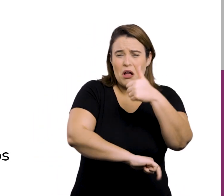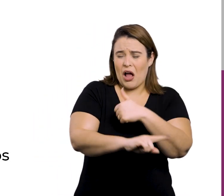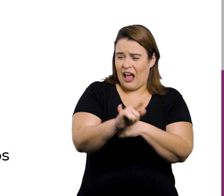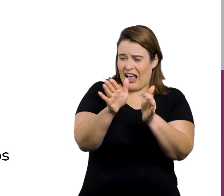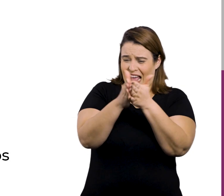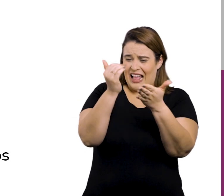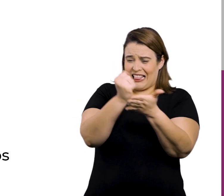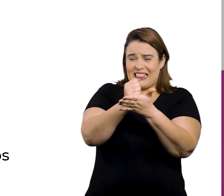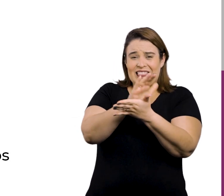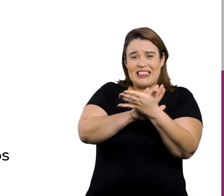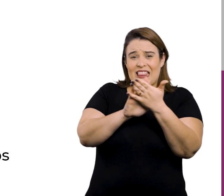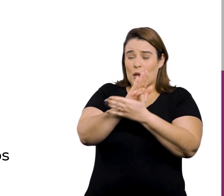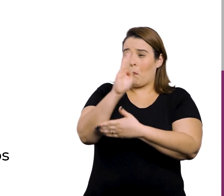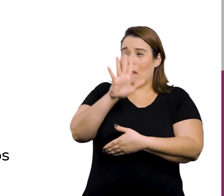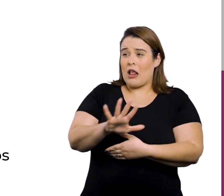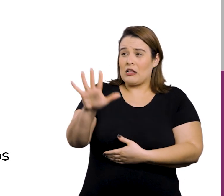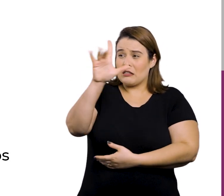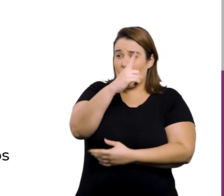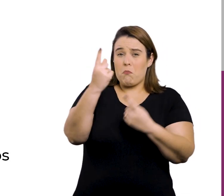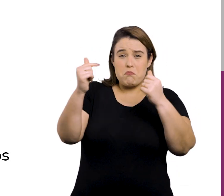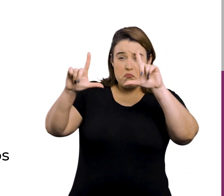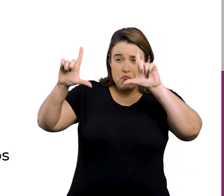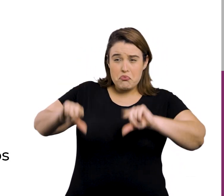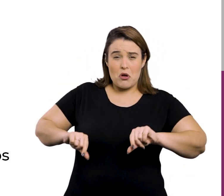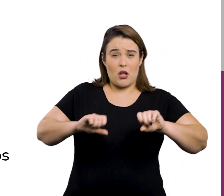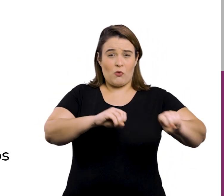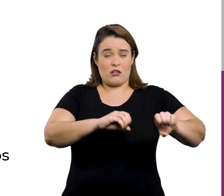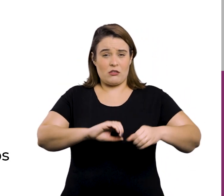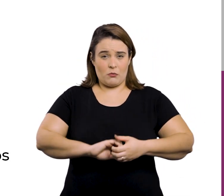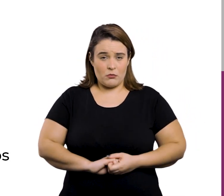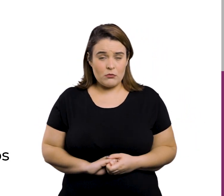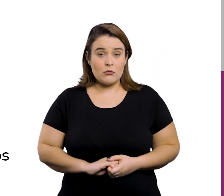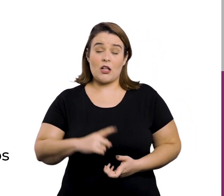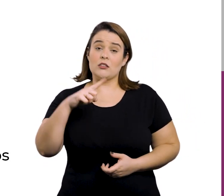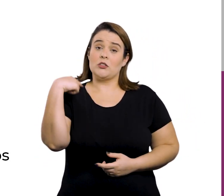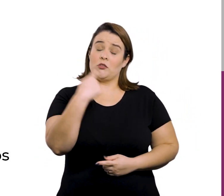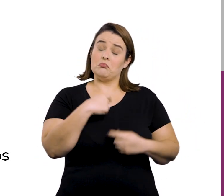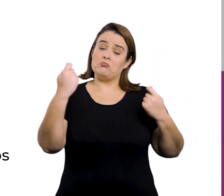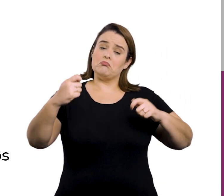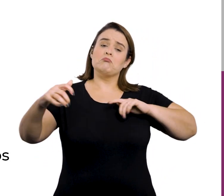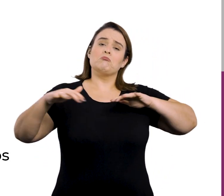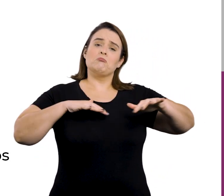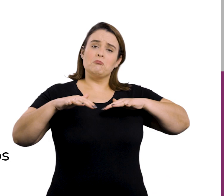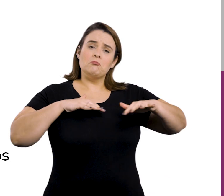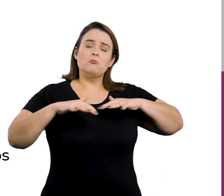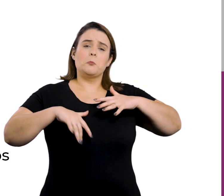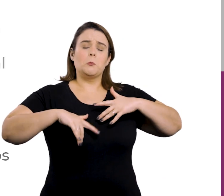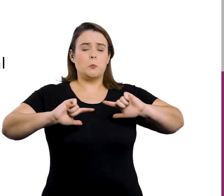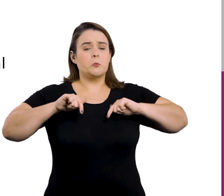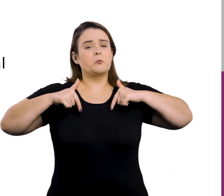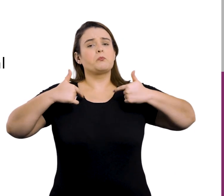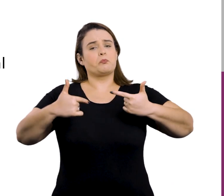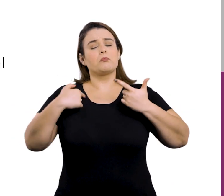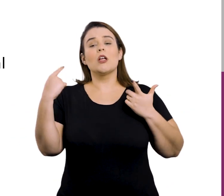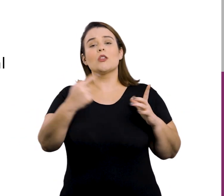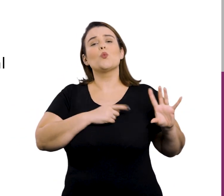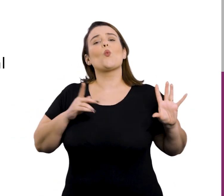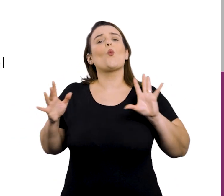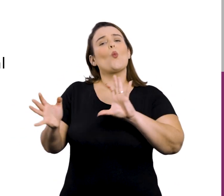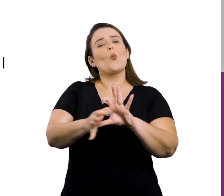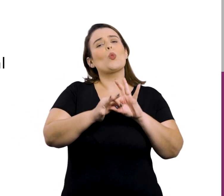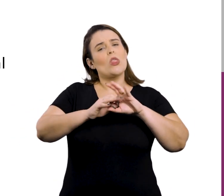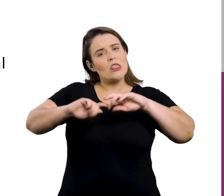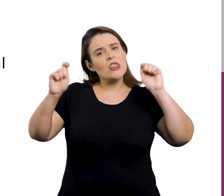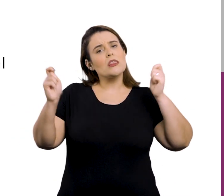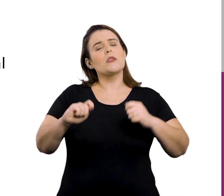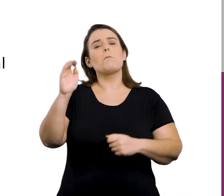qualidade, sem carteira assinada, o Brasil está reduzindo drasticamente os seus gastos com educação. Nós precisamos nos